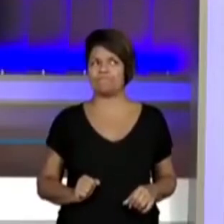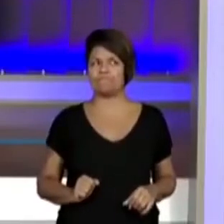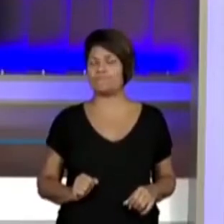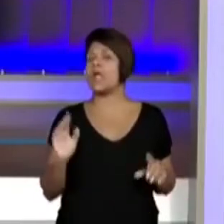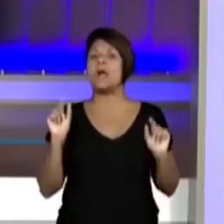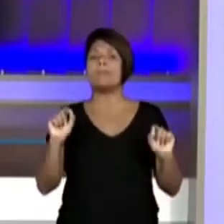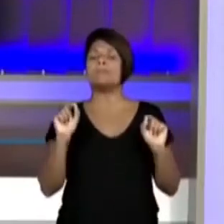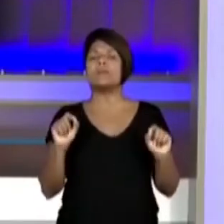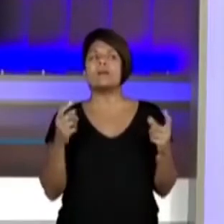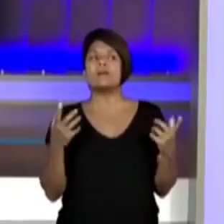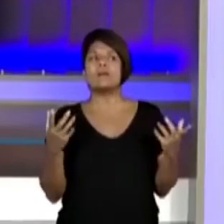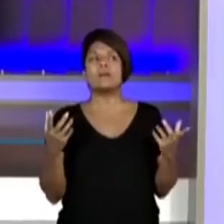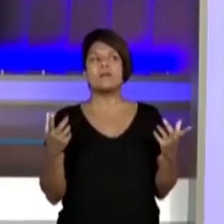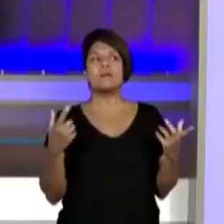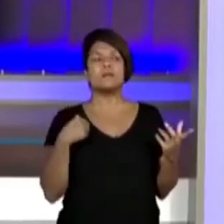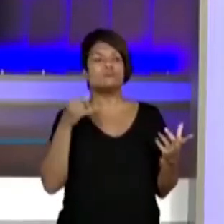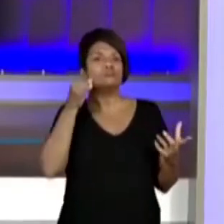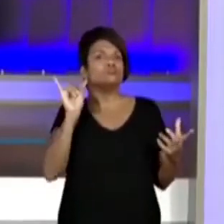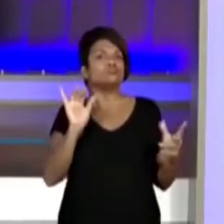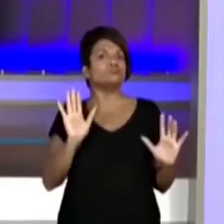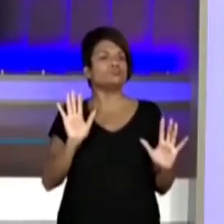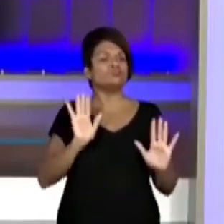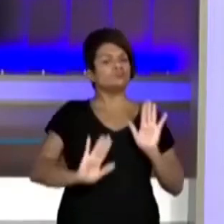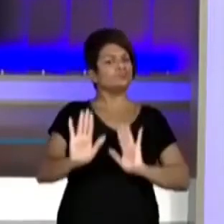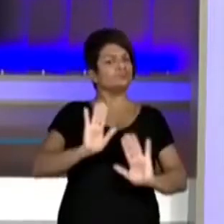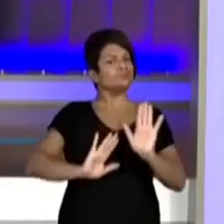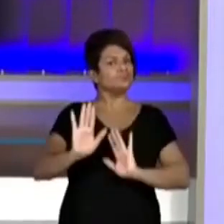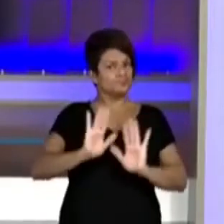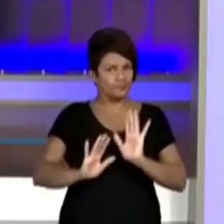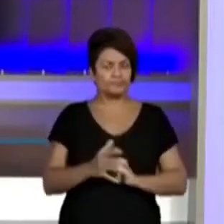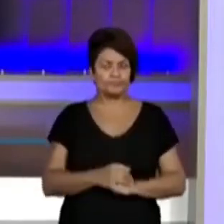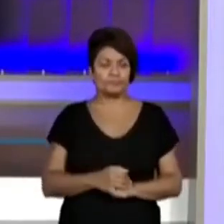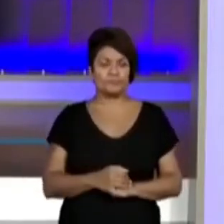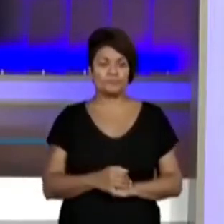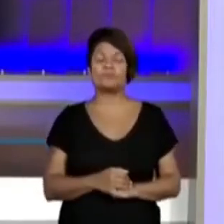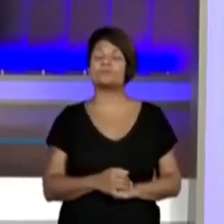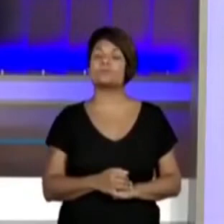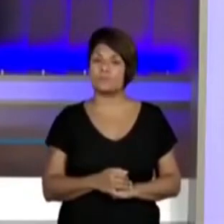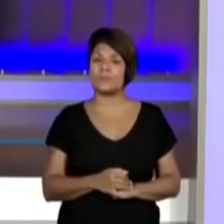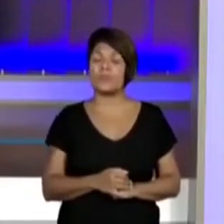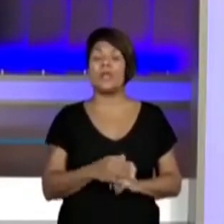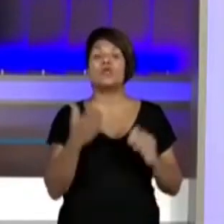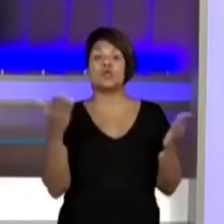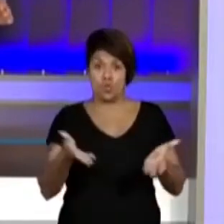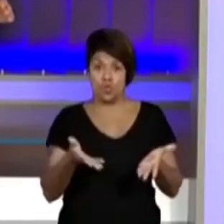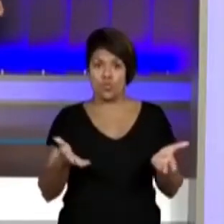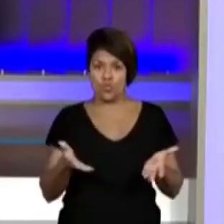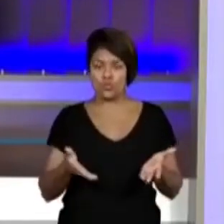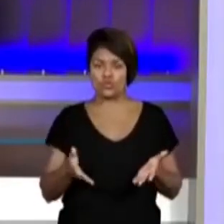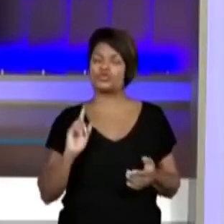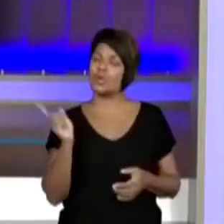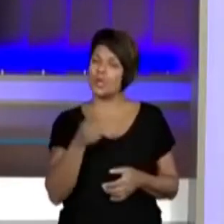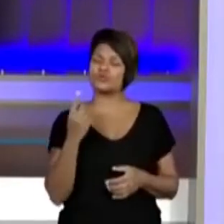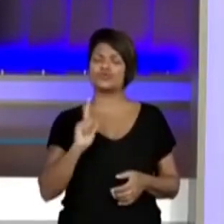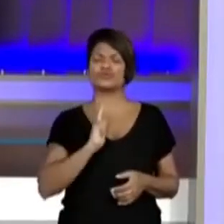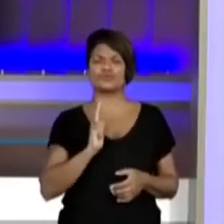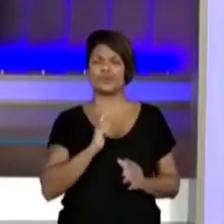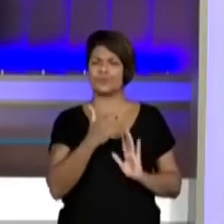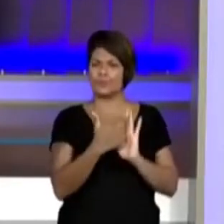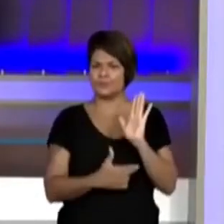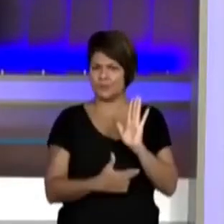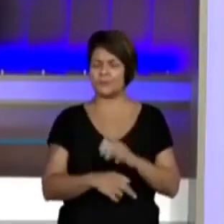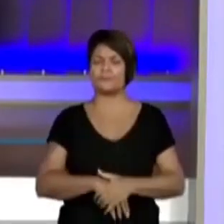nos prevenirmos. Pois é, foi isso que o texto nos ensinou. E hoje nós teremos